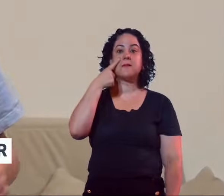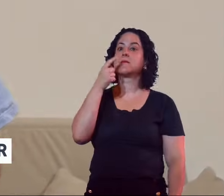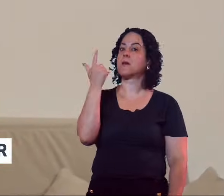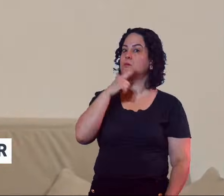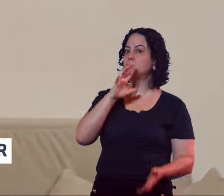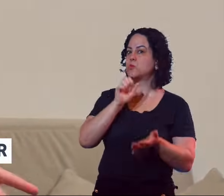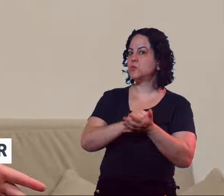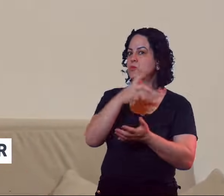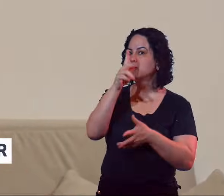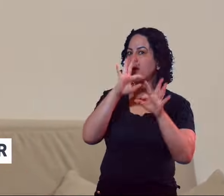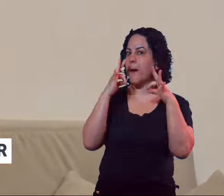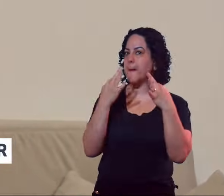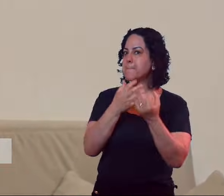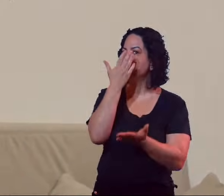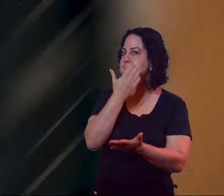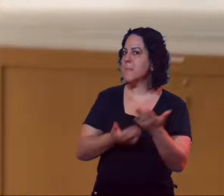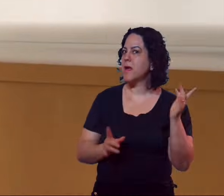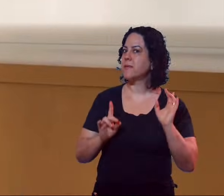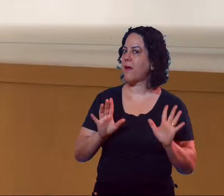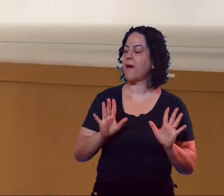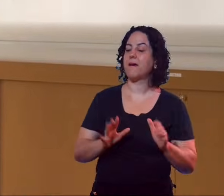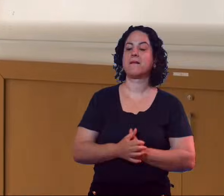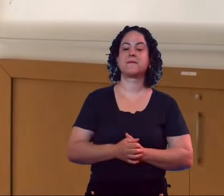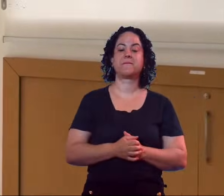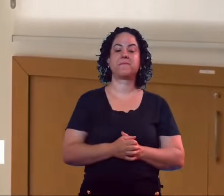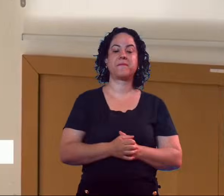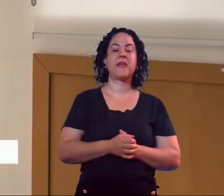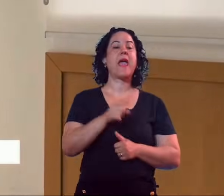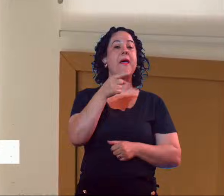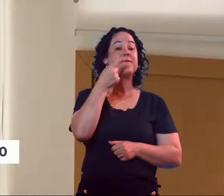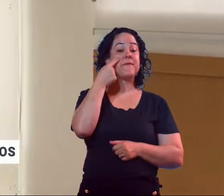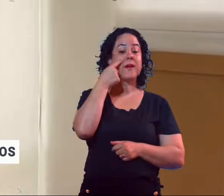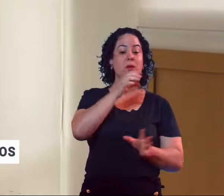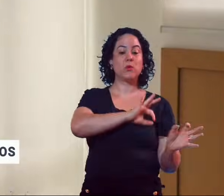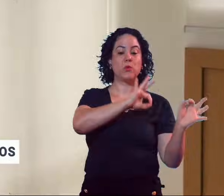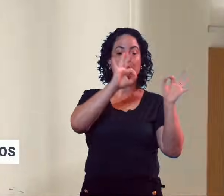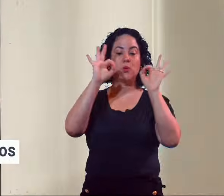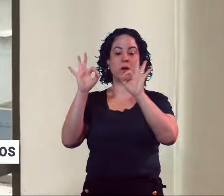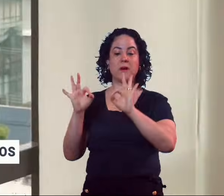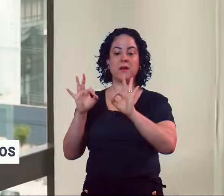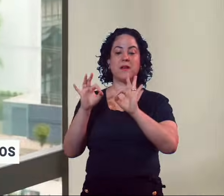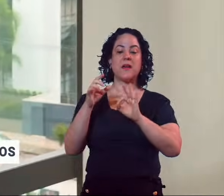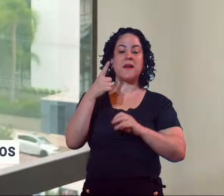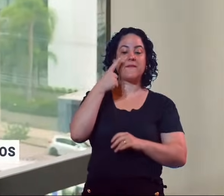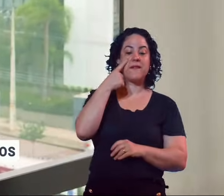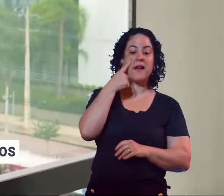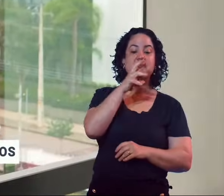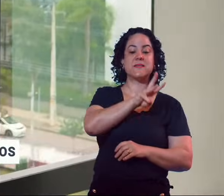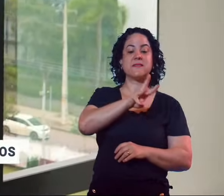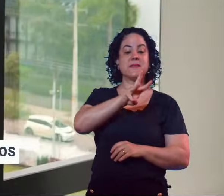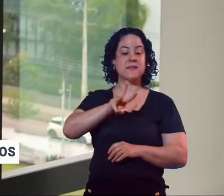sua família, não deixe para a última hora. Para você acompanhar tudo isso e muito mais, acesse